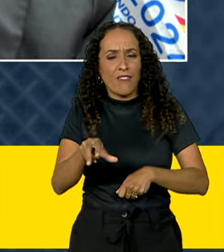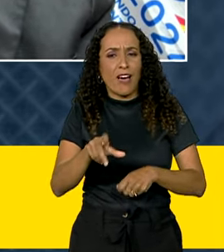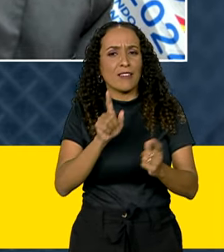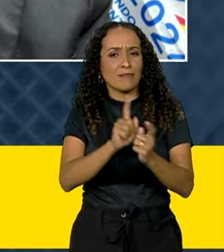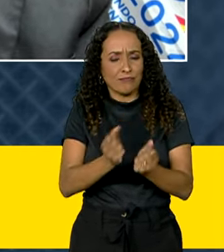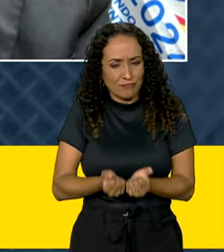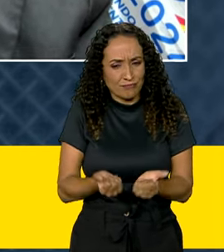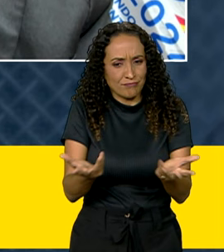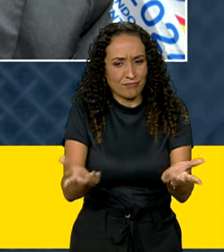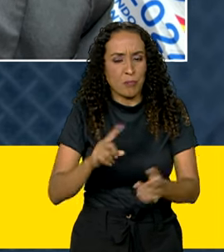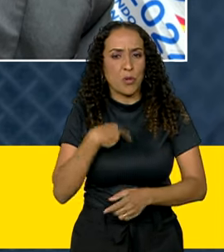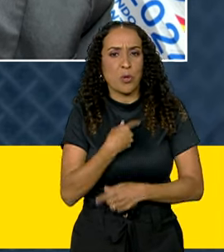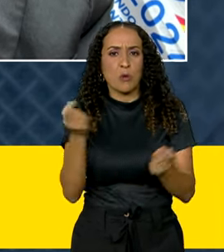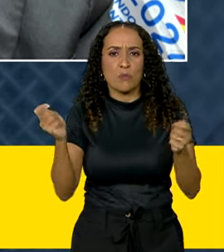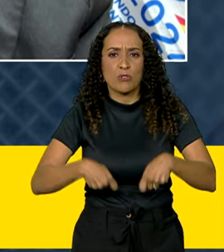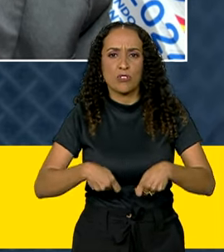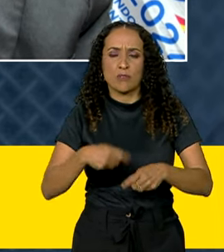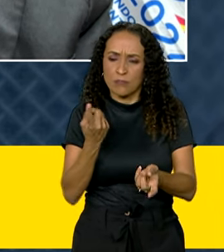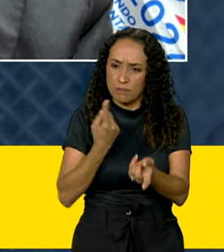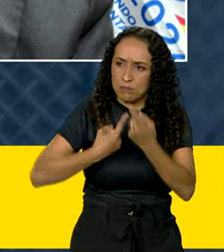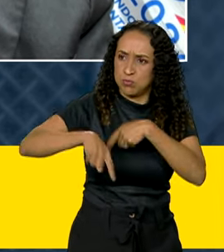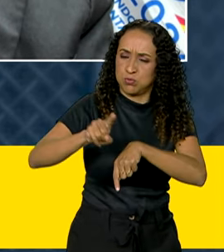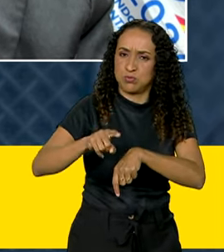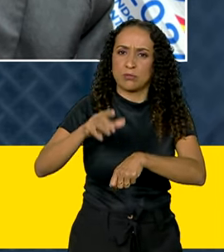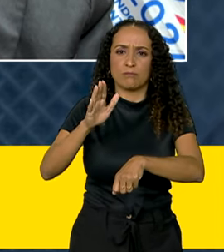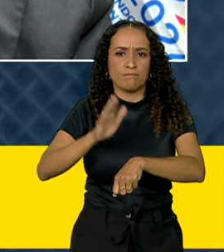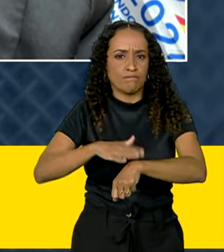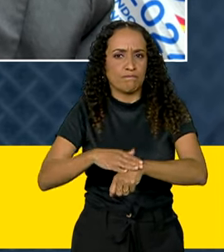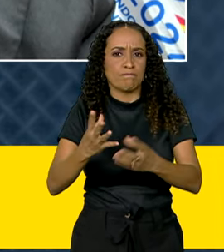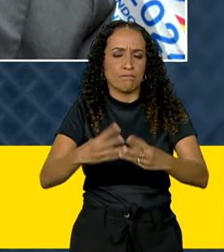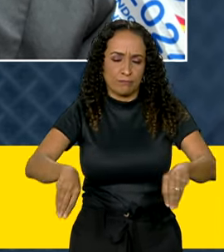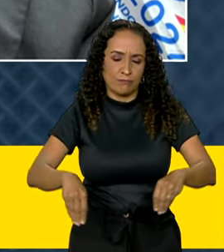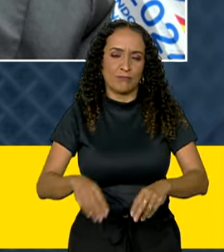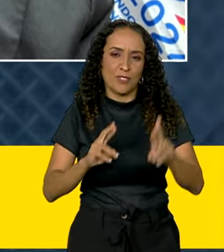atendido para que a gente possa superar essa crise, se Deus quiser. Muito obrigado.